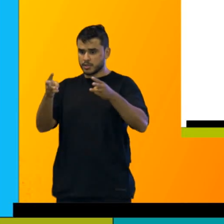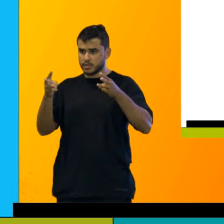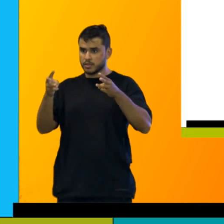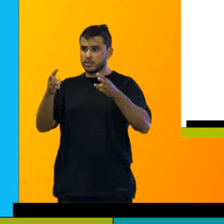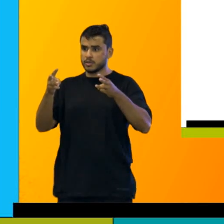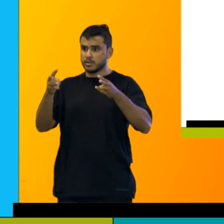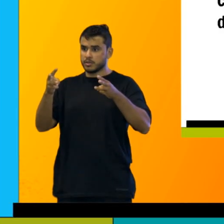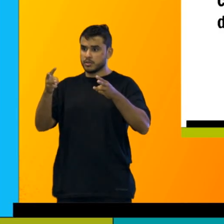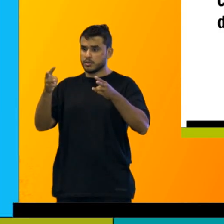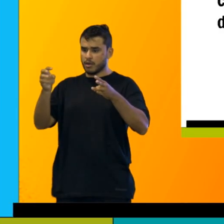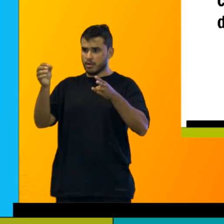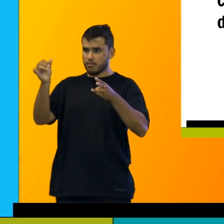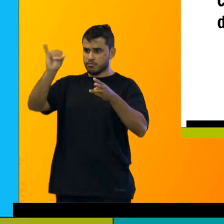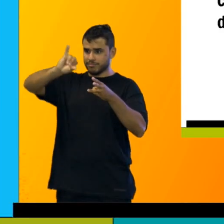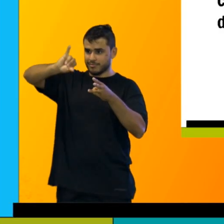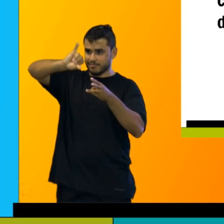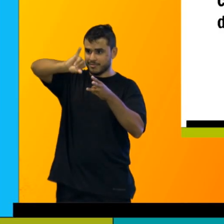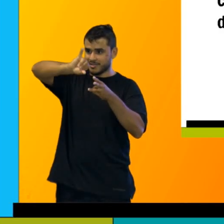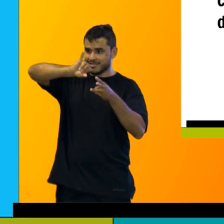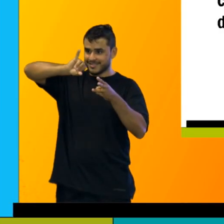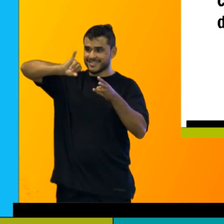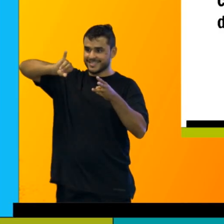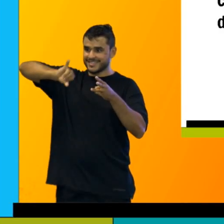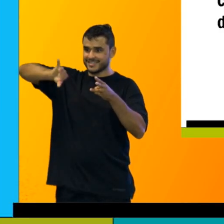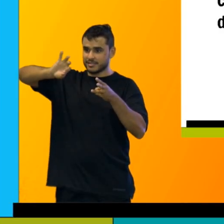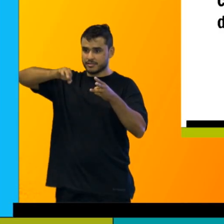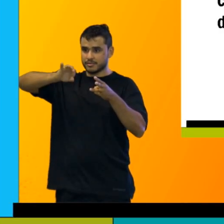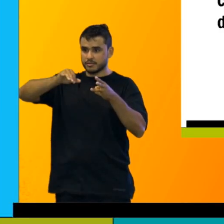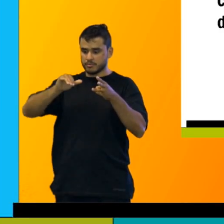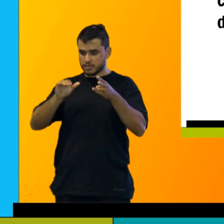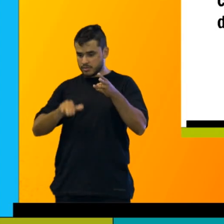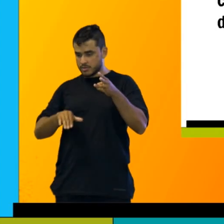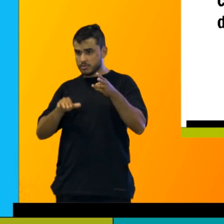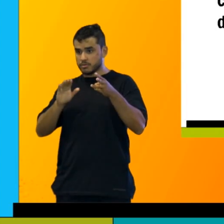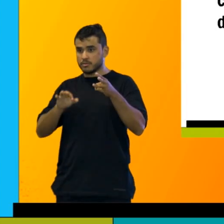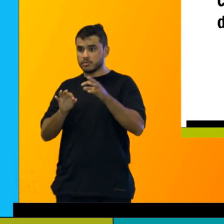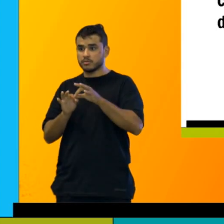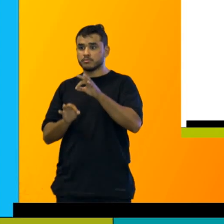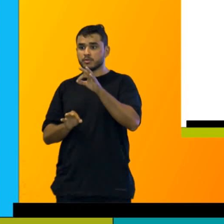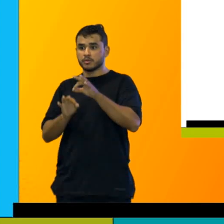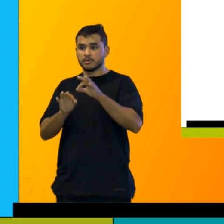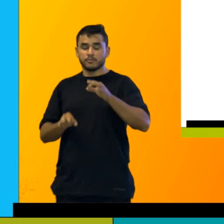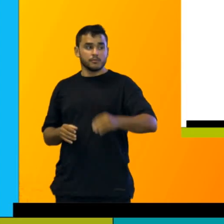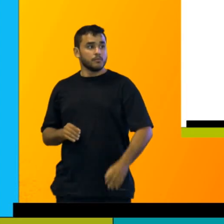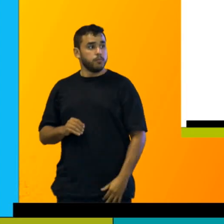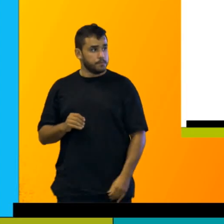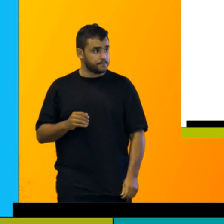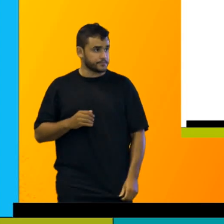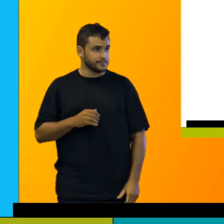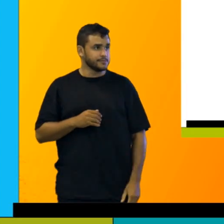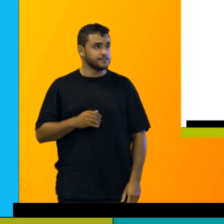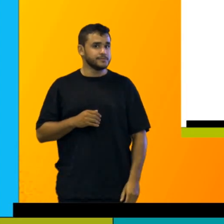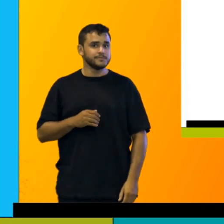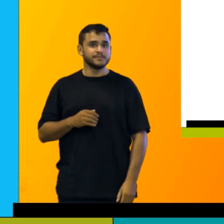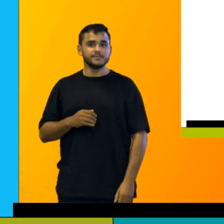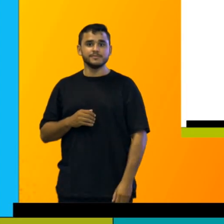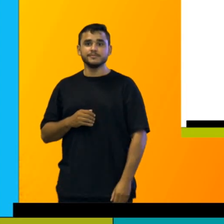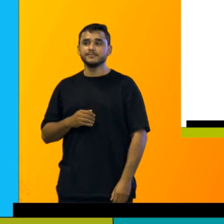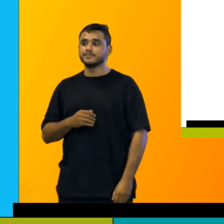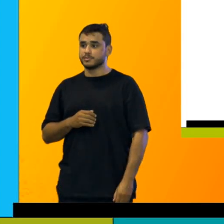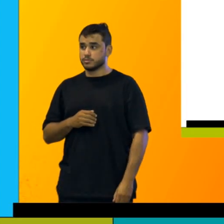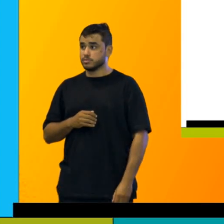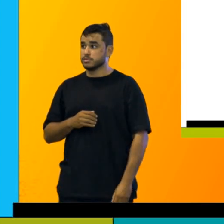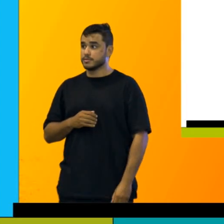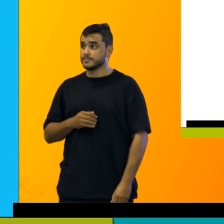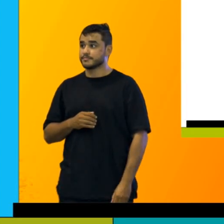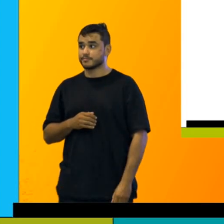que saber, eu vou calcular a dos círculos, né? Mas tenho que saber também a do caminhão. 3 minutos, né? É o tempo. Ah, não, tá aí. Eu acho que ele deu